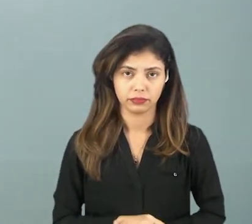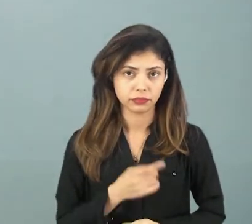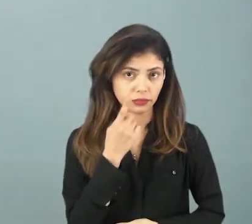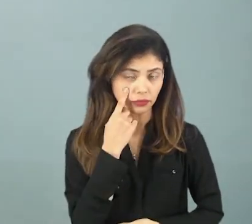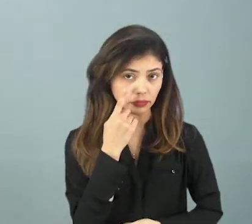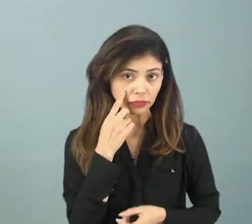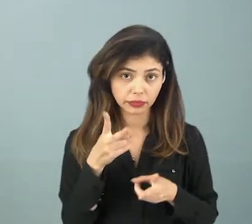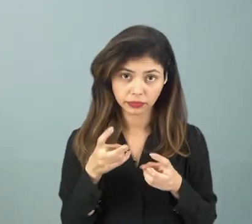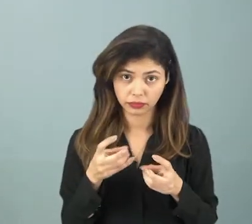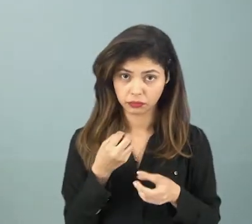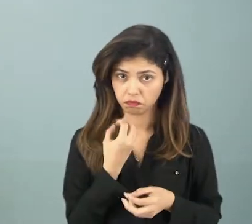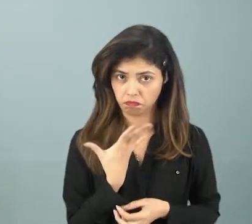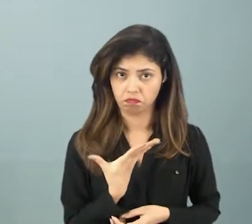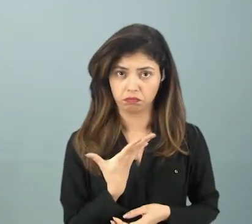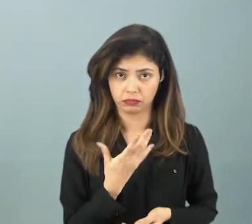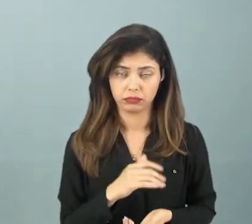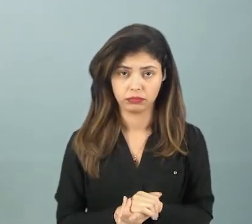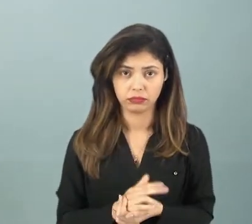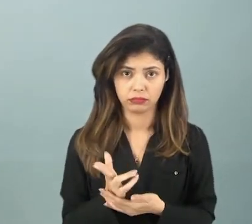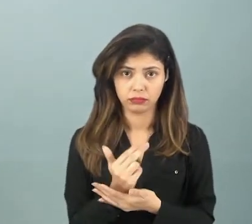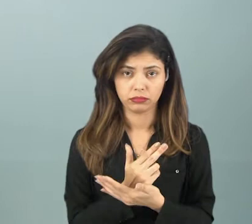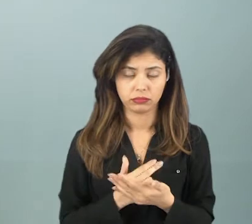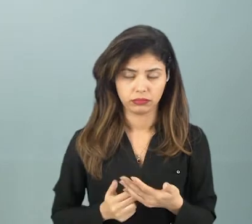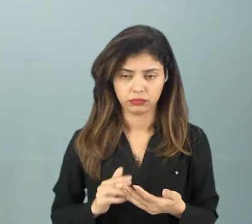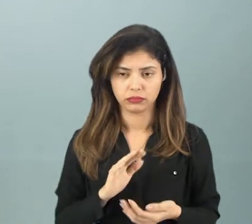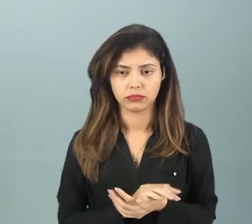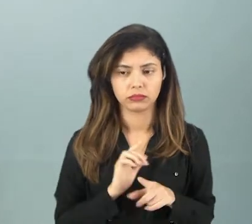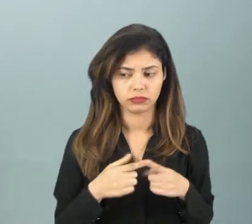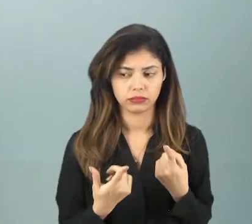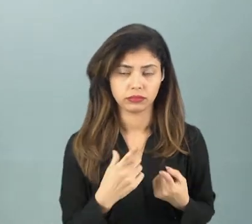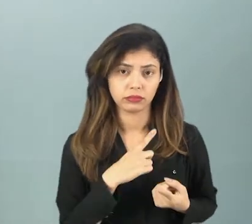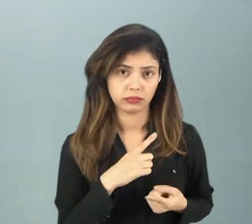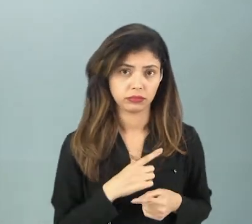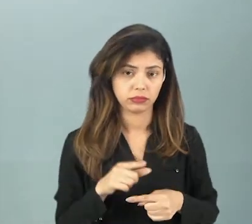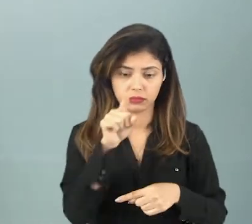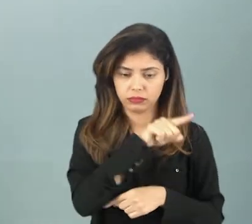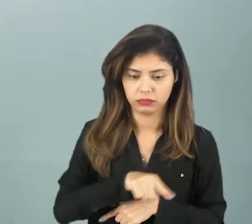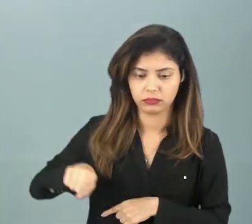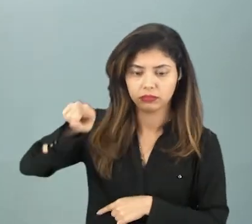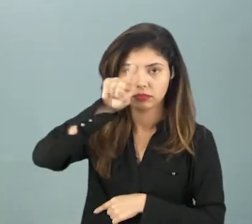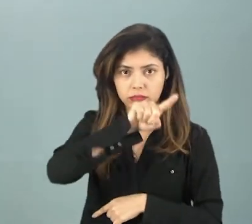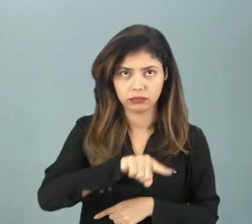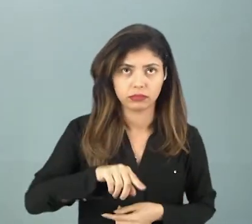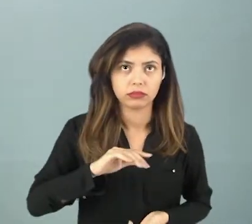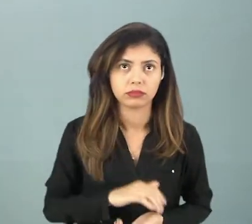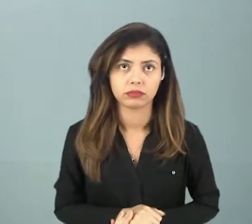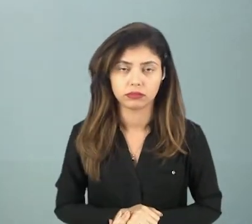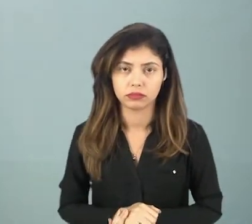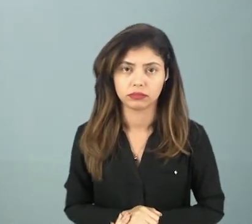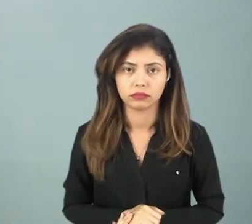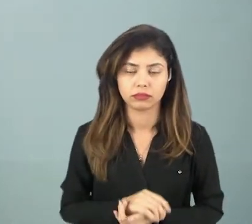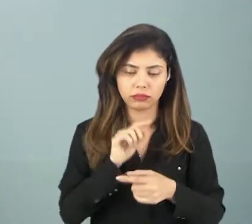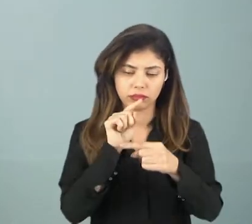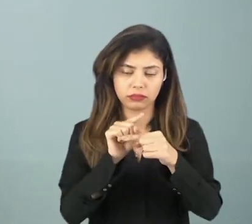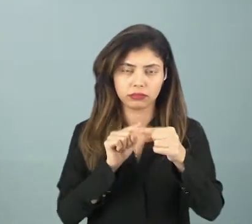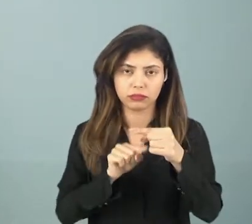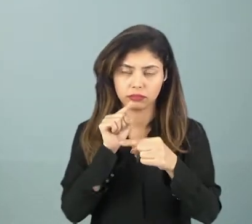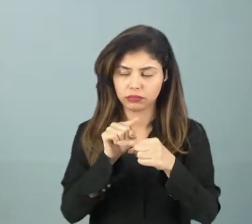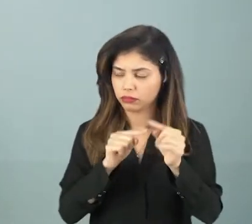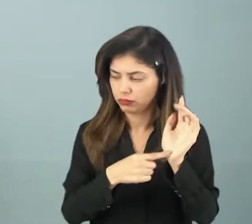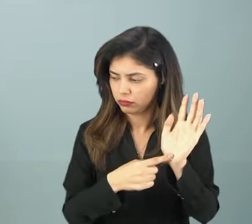Observe, eu não sou muito boa em desenhos, né? Mas aqui nós temos um círculo certinho que foi dividido